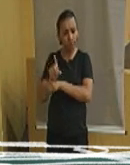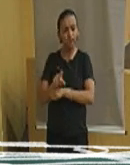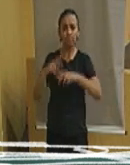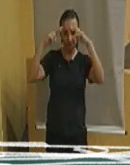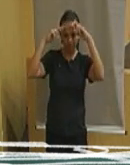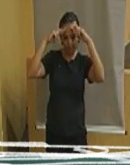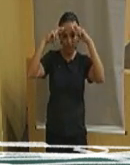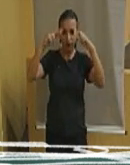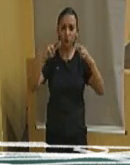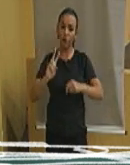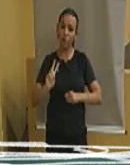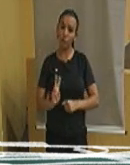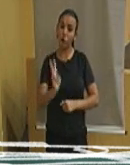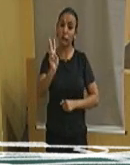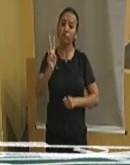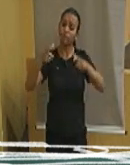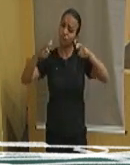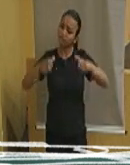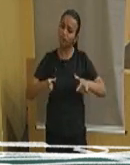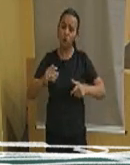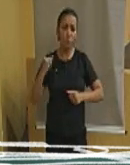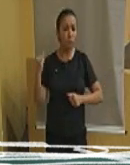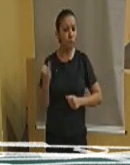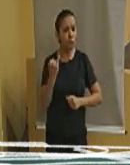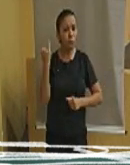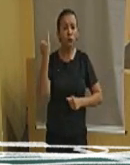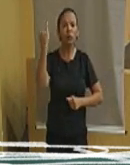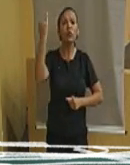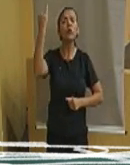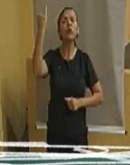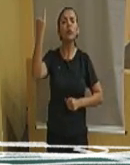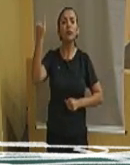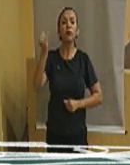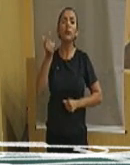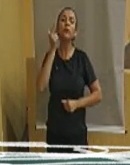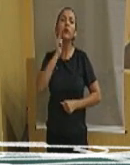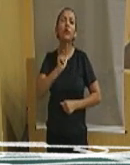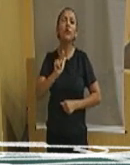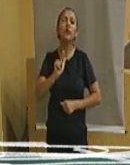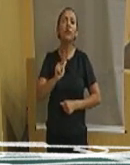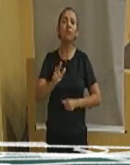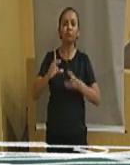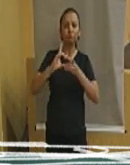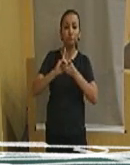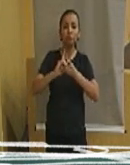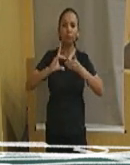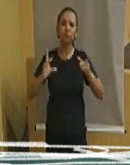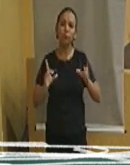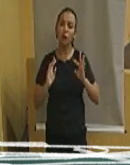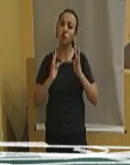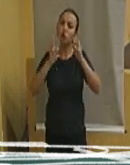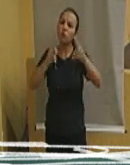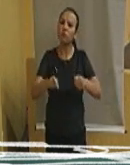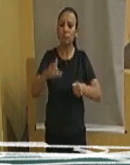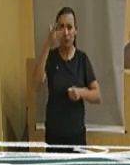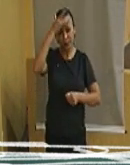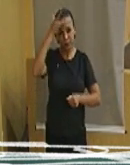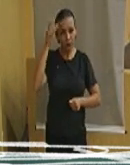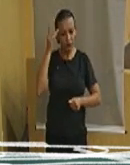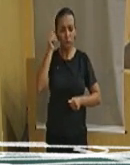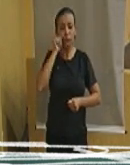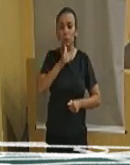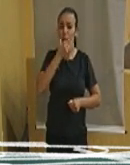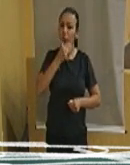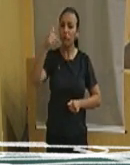valorizando esse espaço como uma importante ferramenta para o exercício democrático de todos e todas